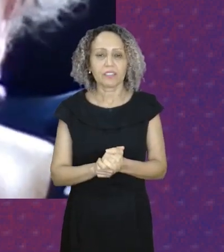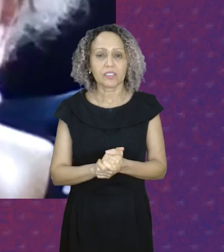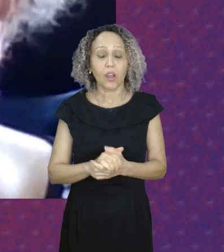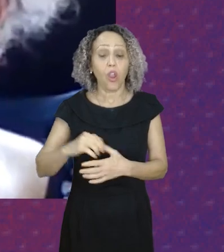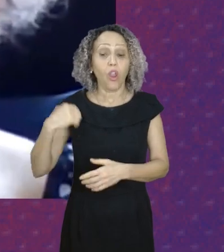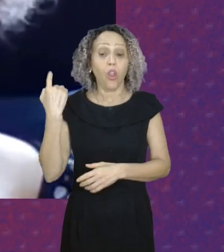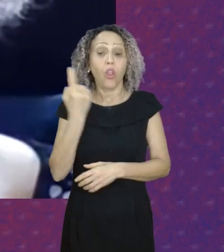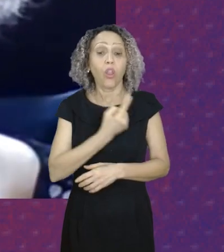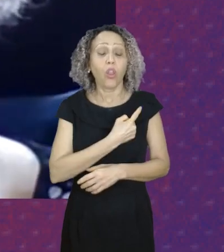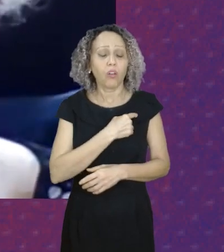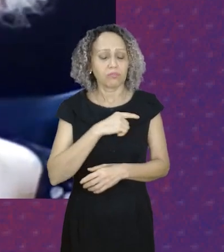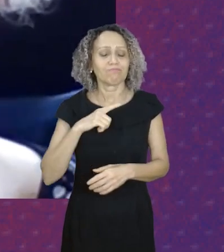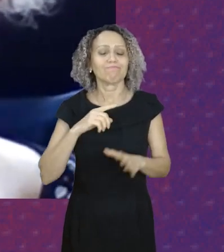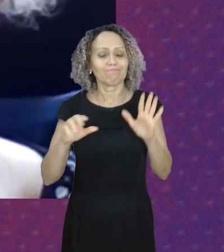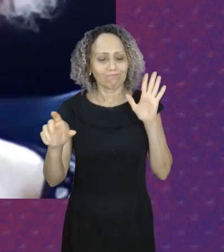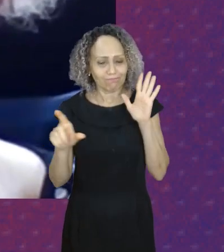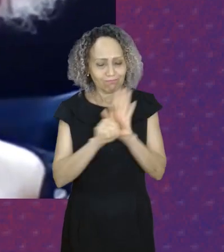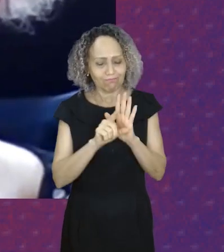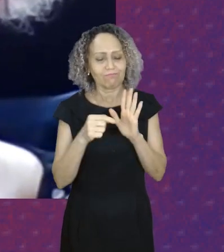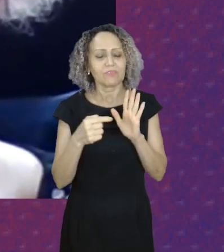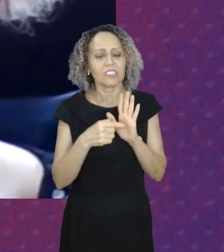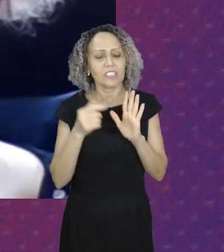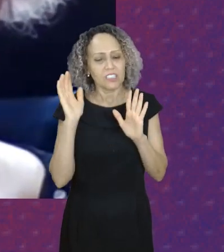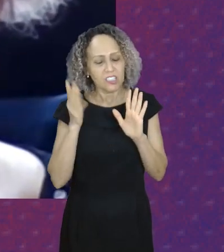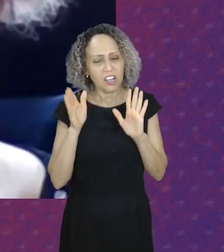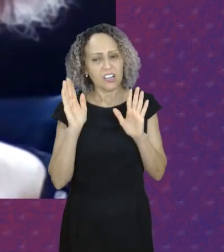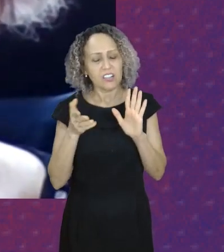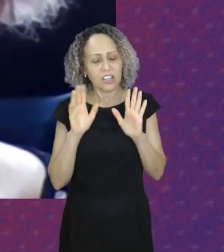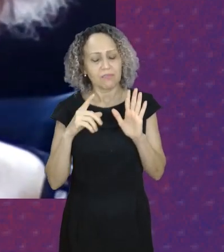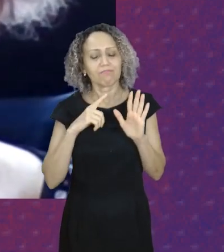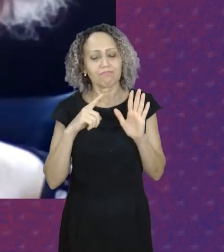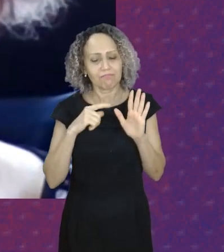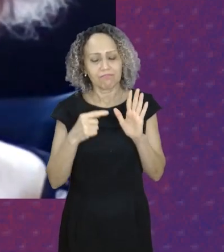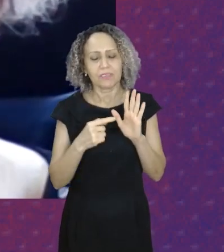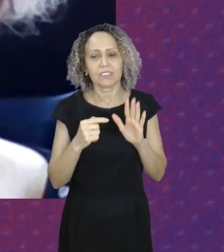nós temos leis já.